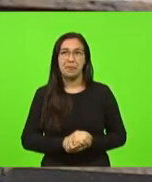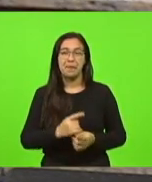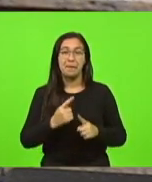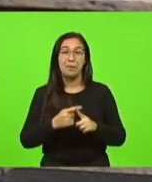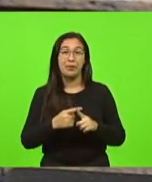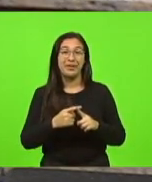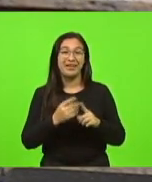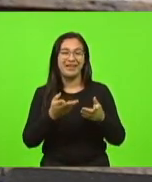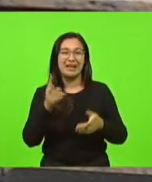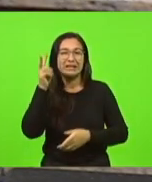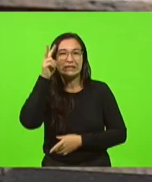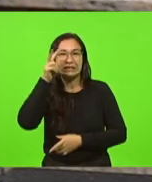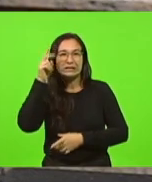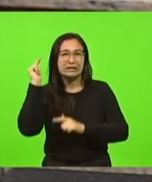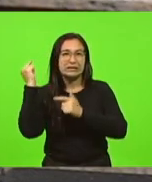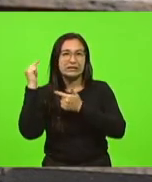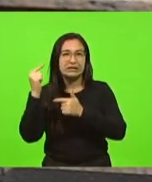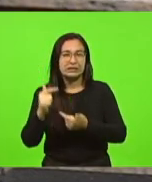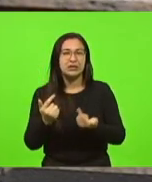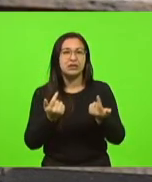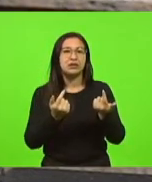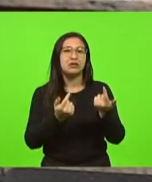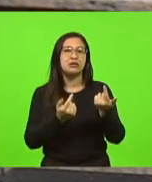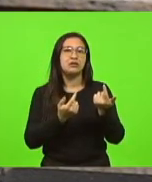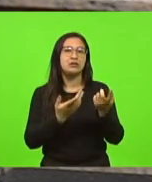histórica dos índios